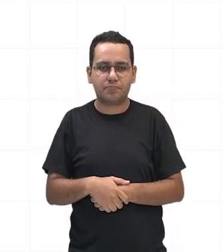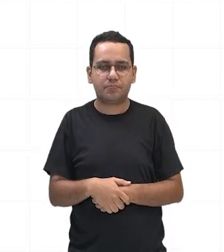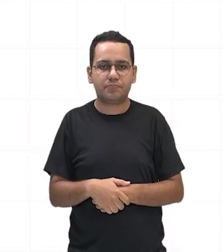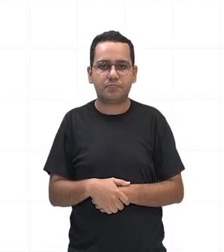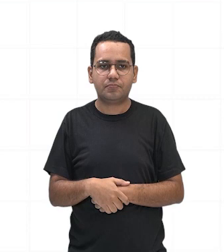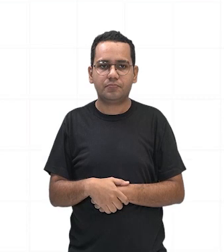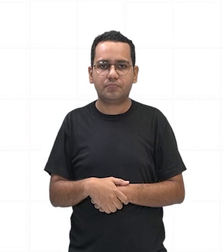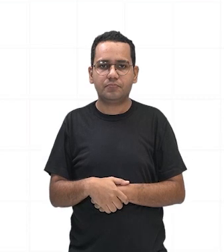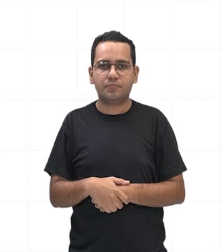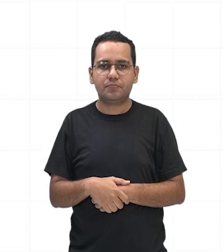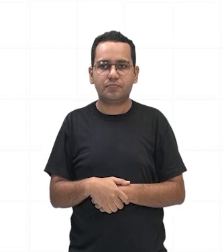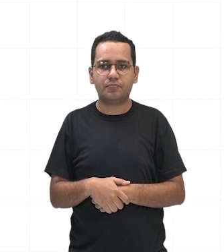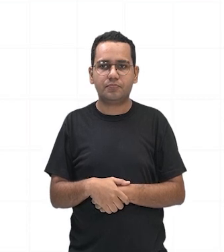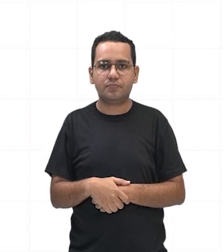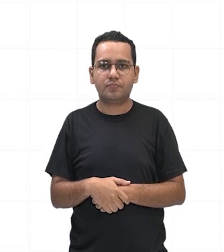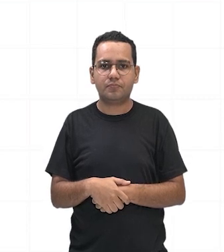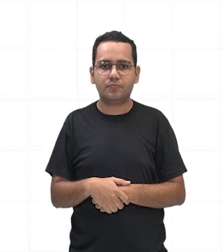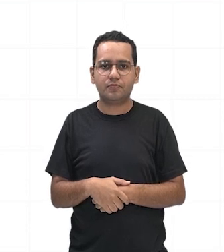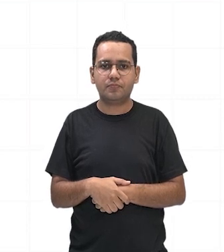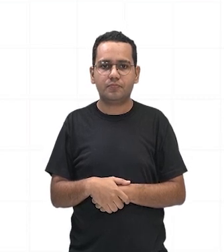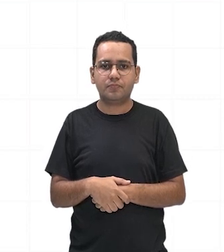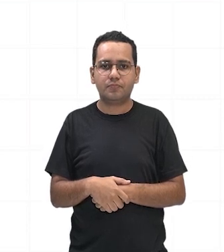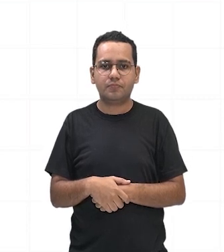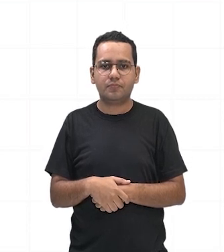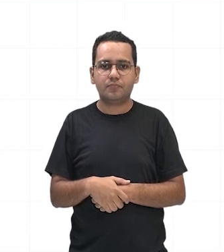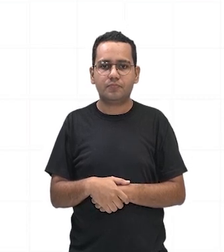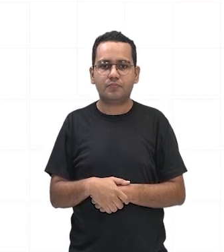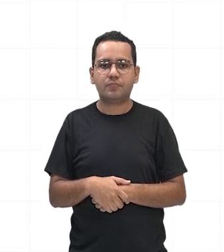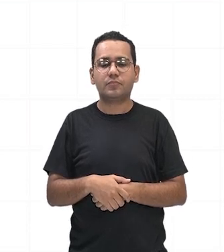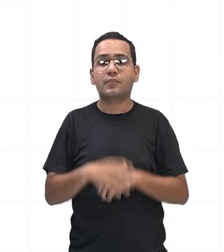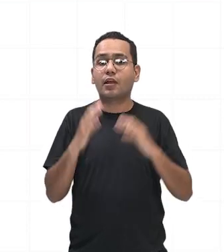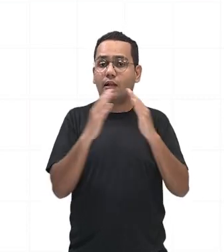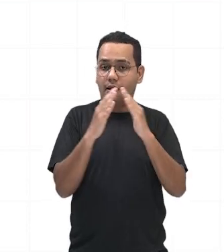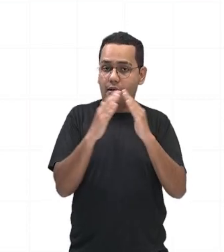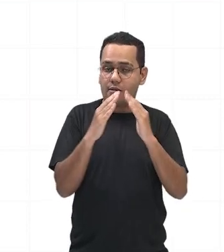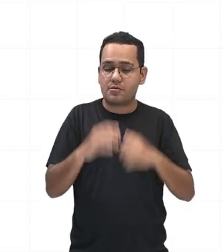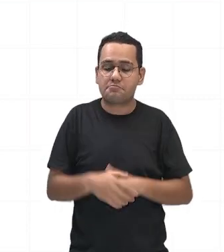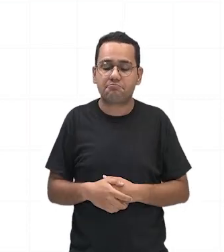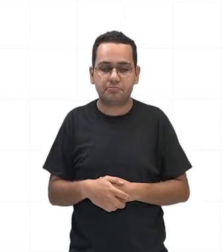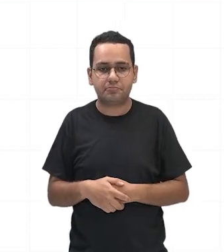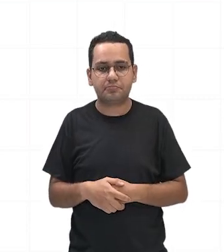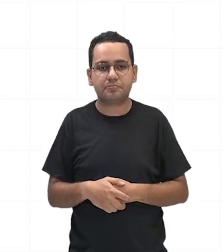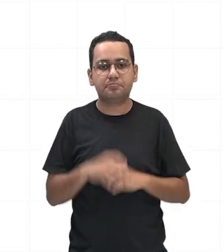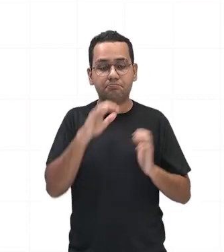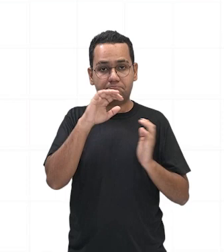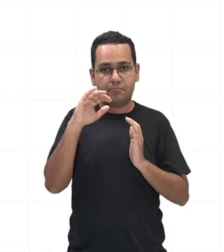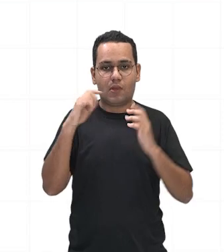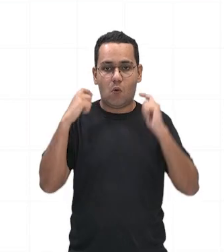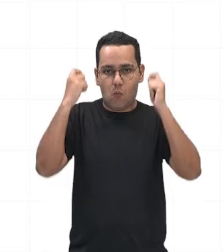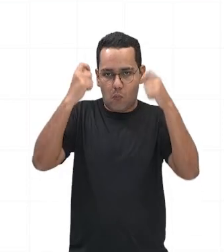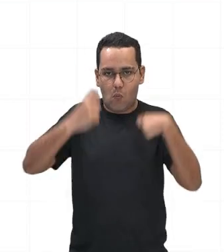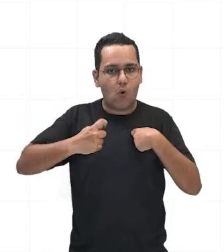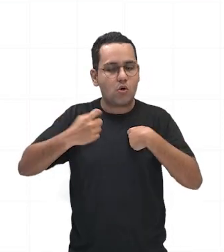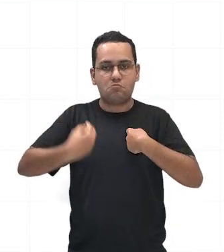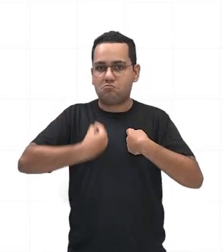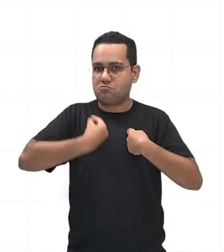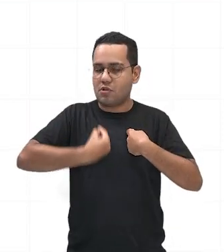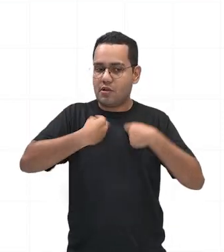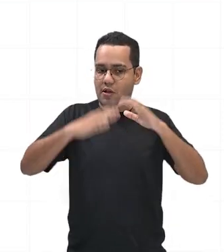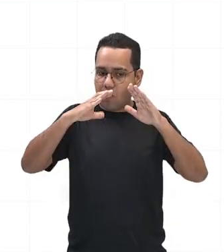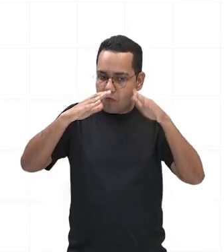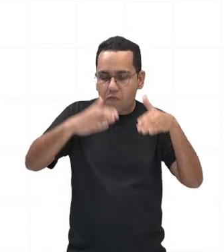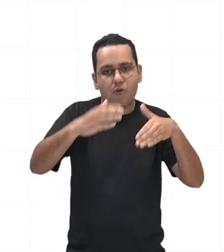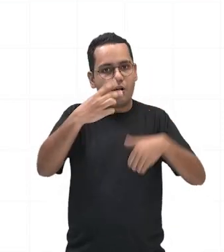religiosa começar a funcionar então dentro da onde? Dos monastérios. Os monges dedicavam seu tempo à vida religiosa e